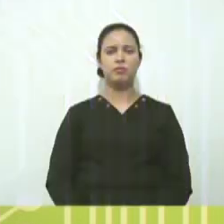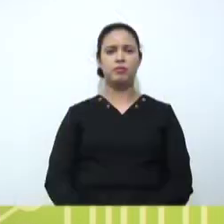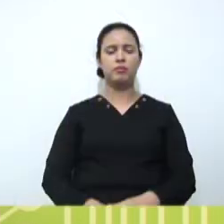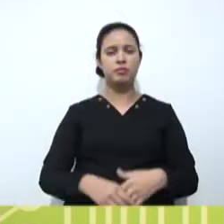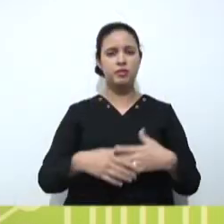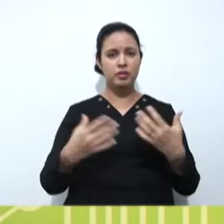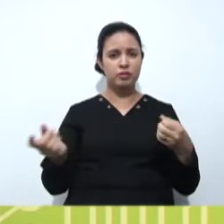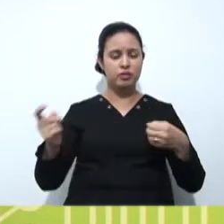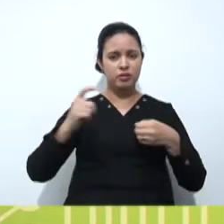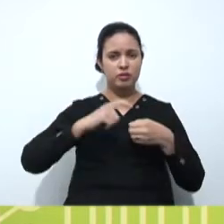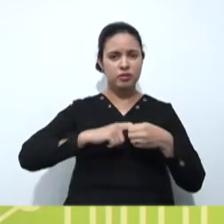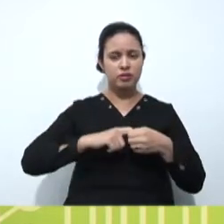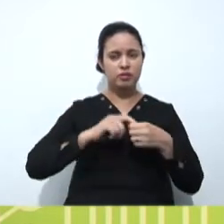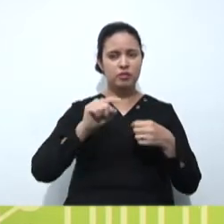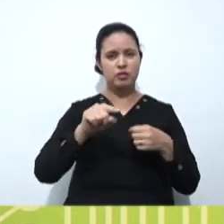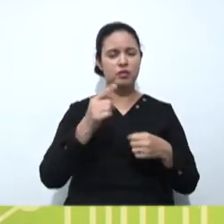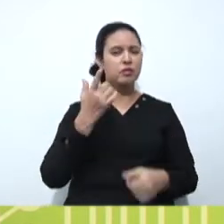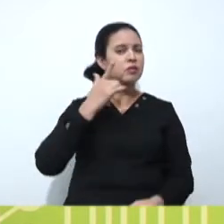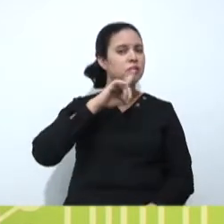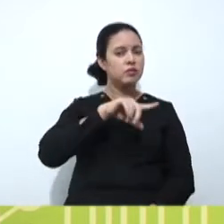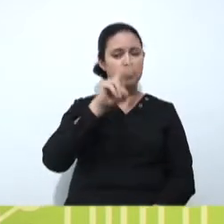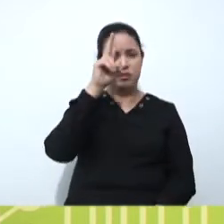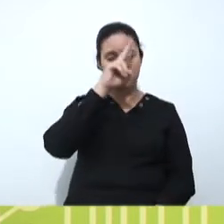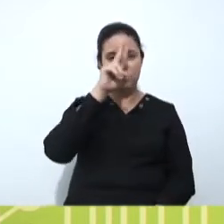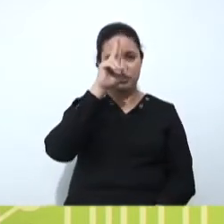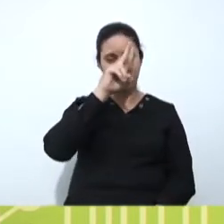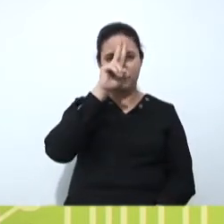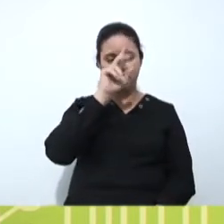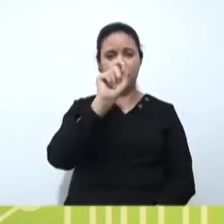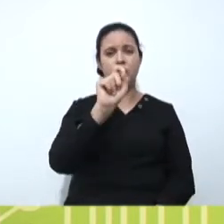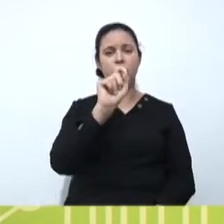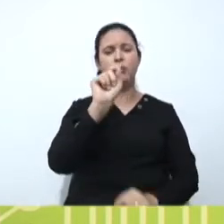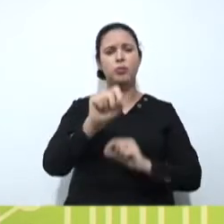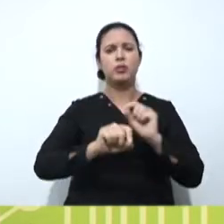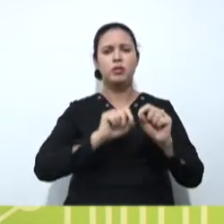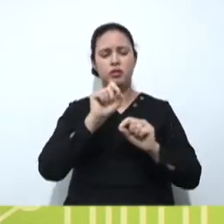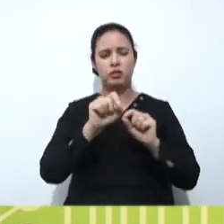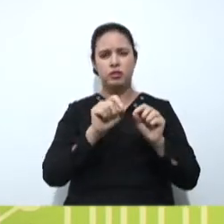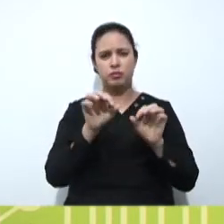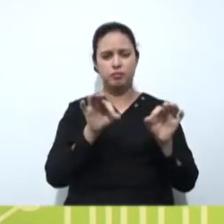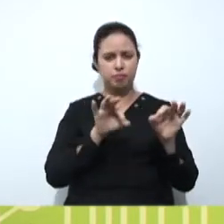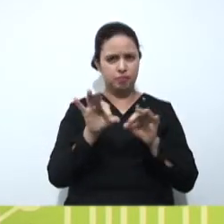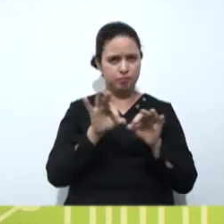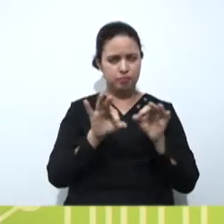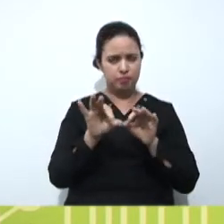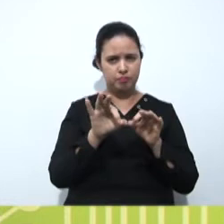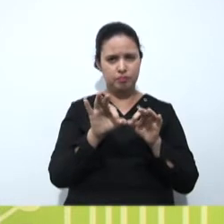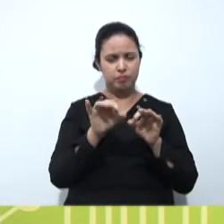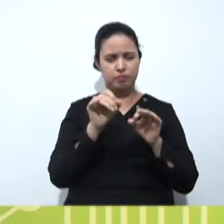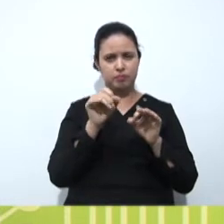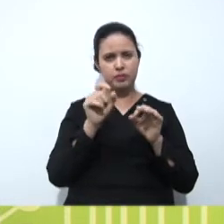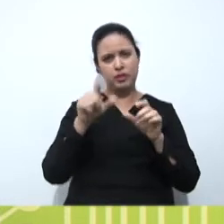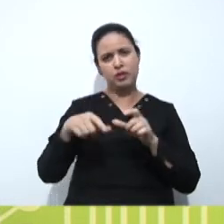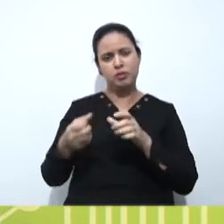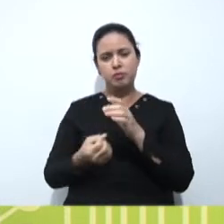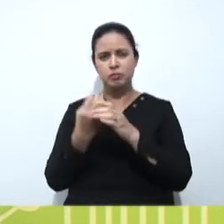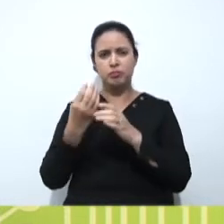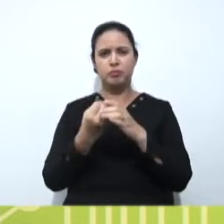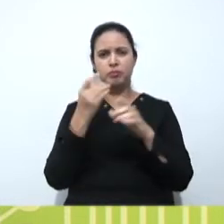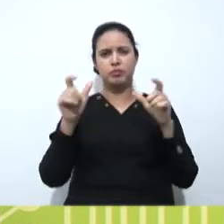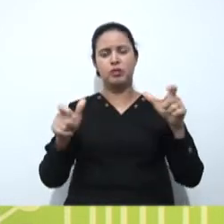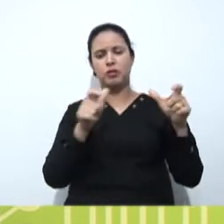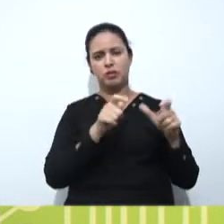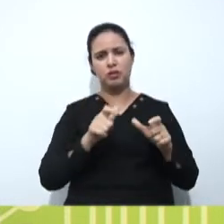Olá, voltamos. Vocês conseguiram lembrar o que são ou o que é arranjo produtivo local? Então vamos